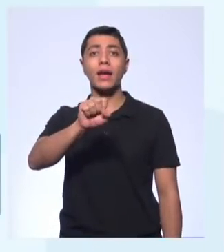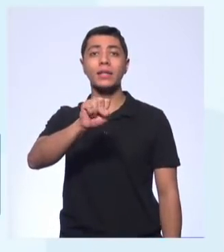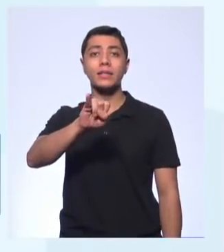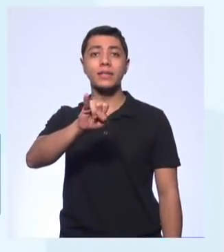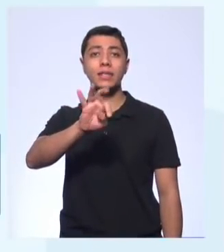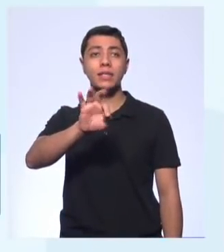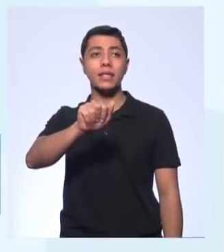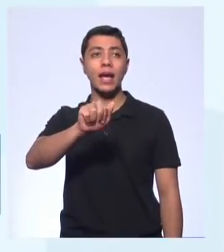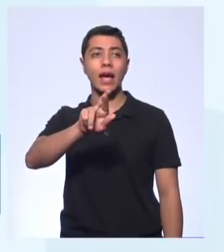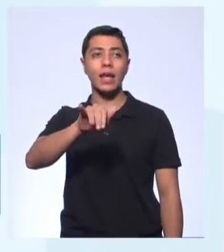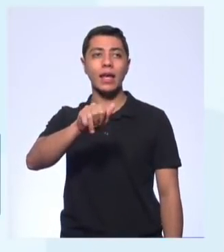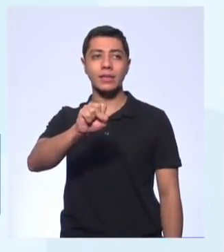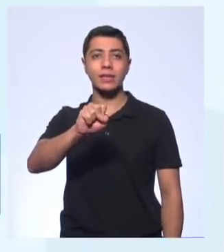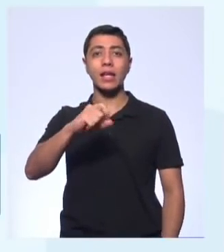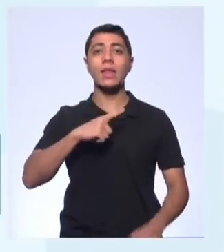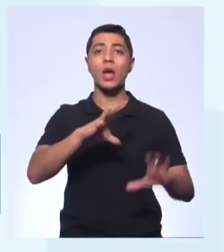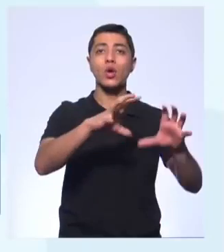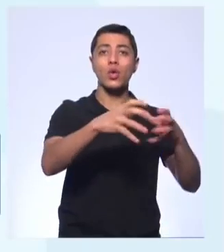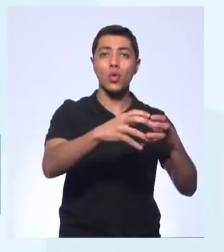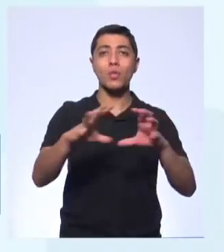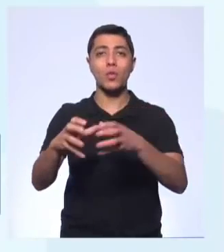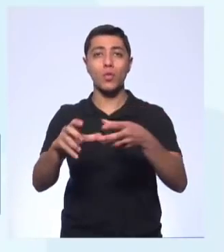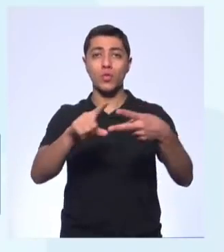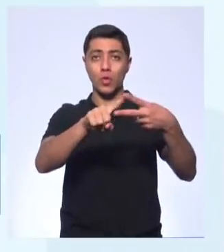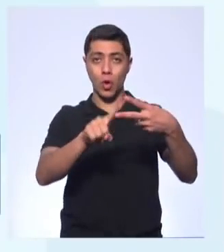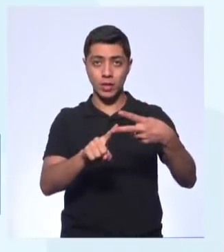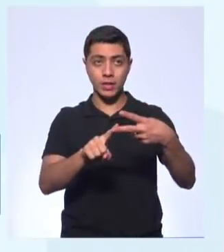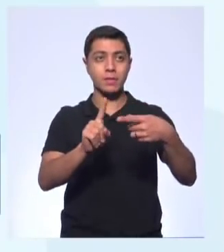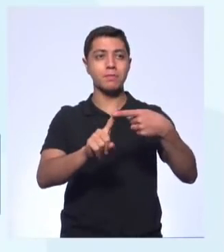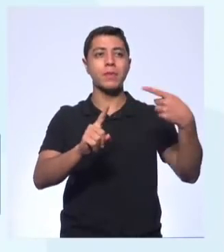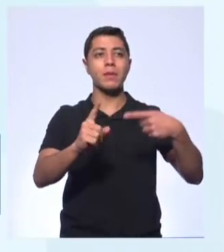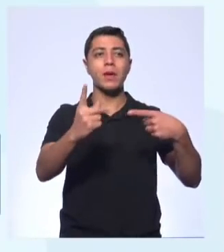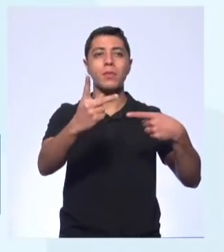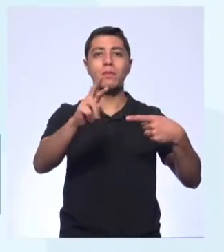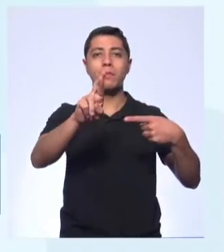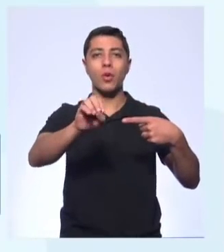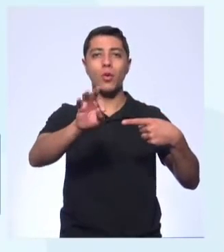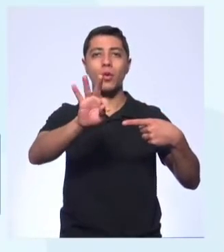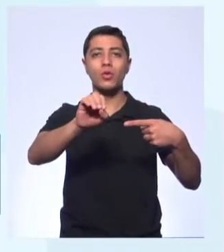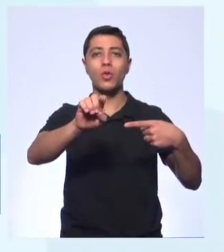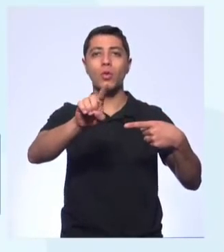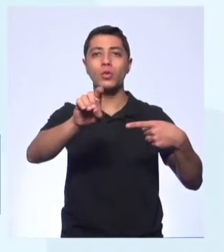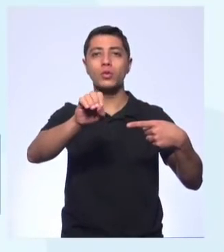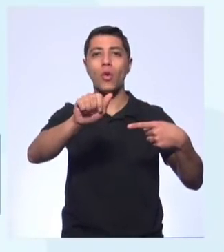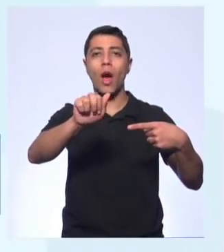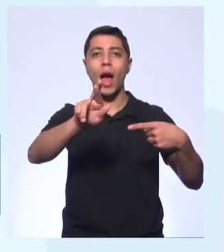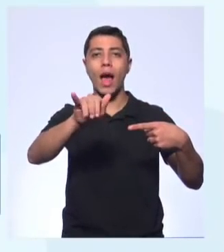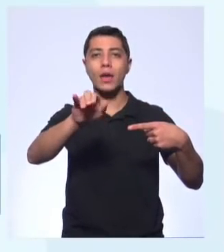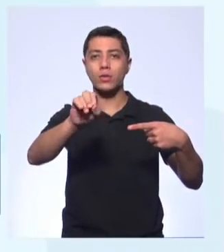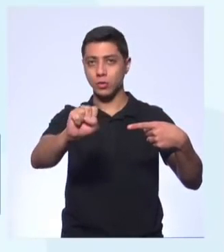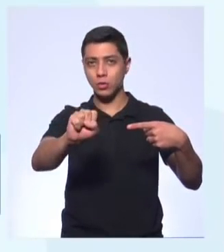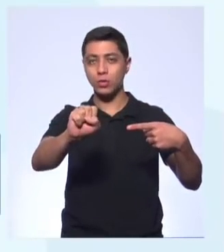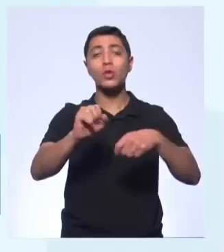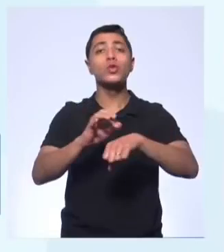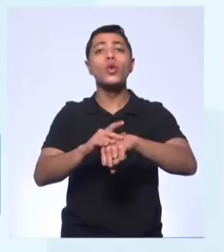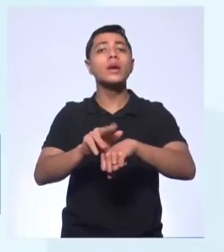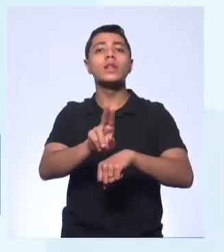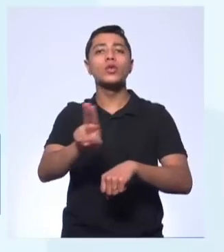conhecido como vermes. Okay? Então, os protozoários aí a gente tem como exemplo malária, doença de Chagas,